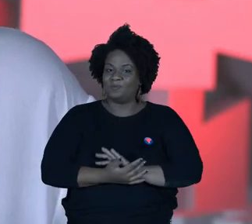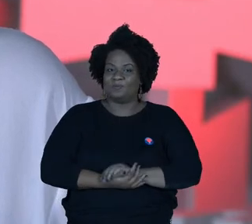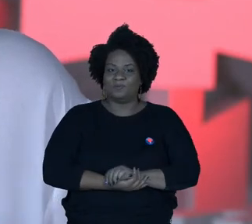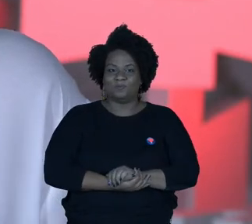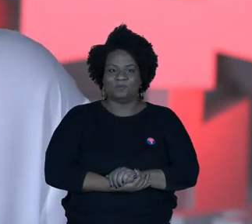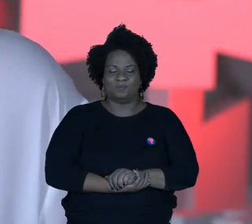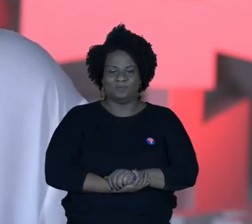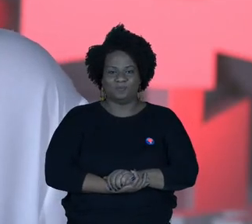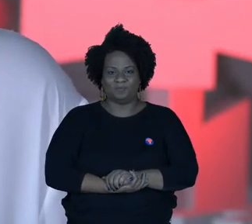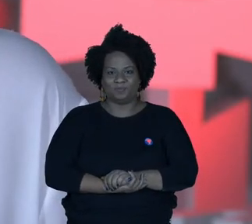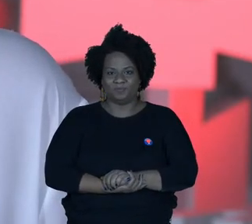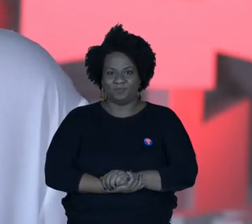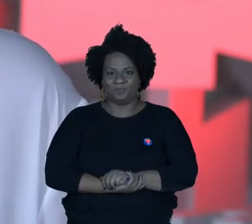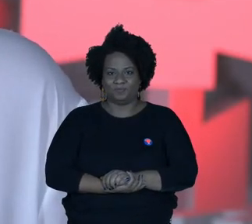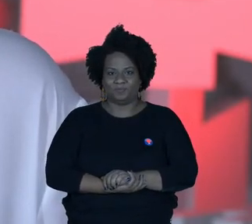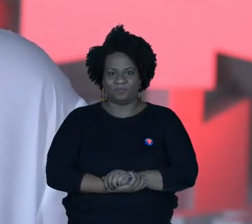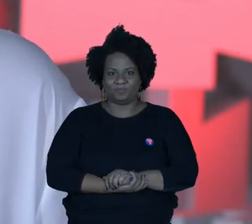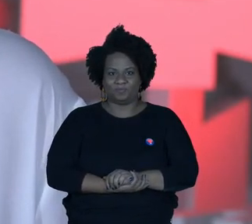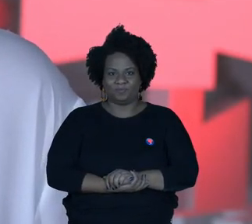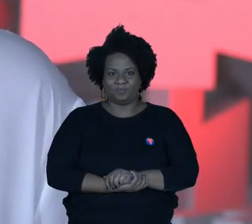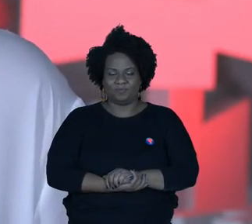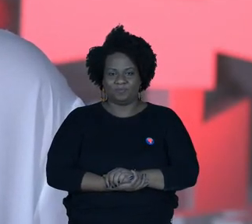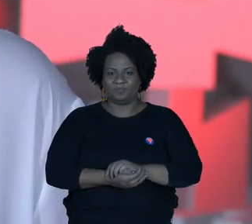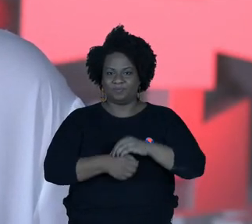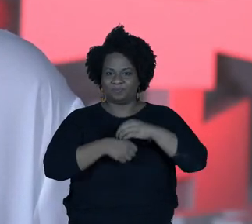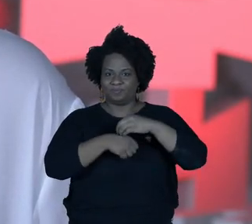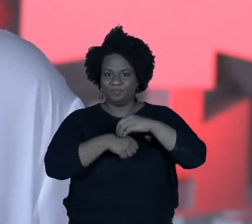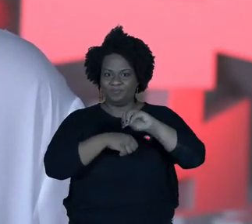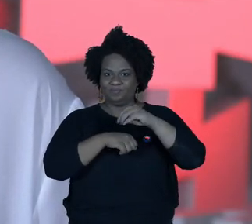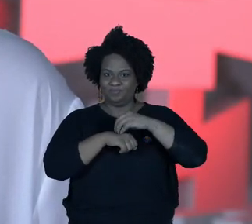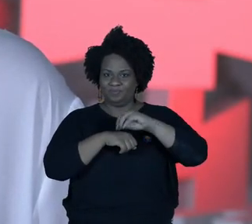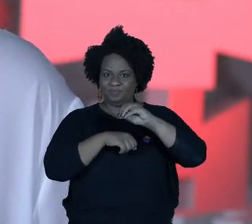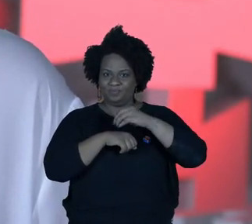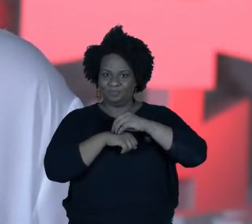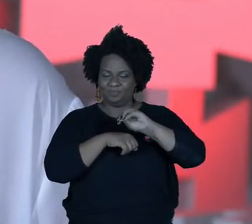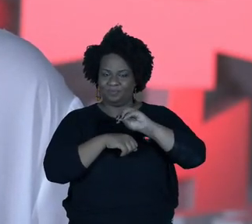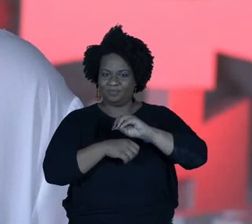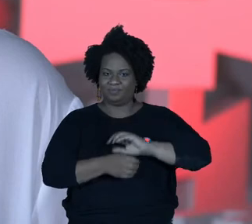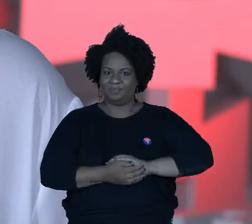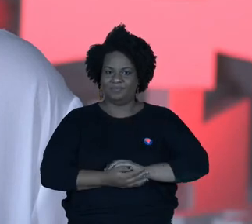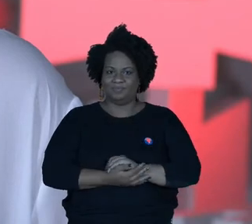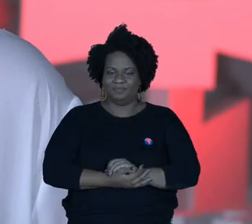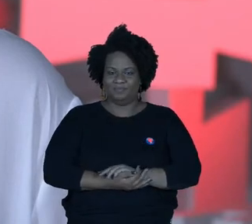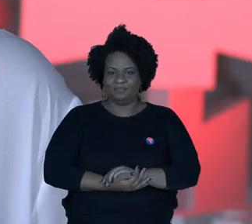Vamos lá, então. Uma mensagem.